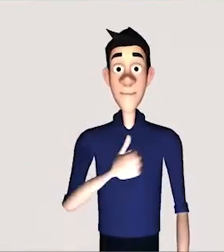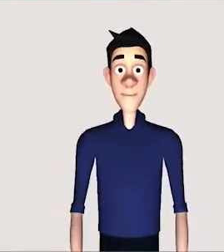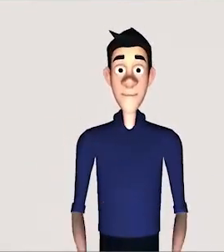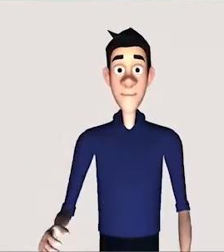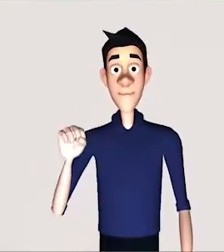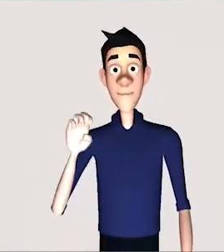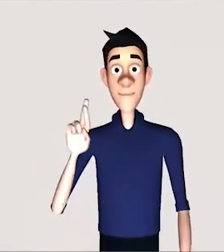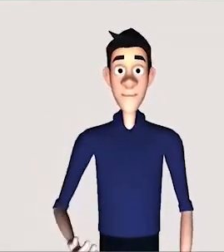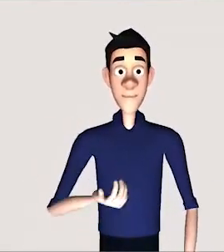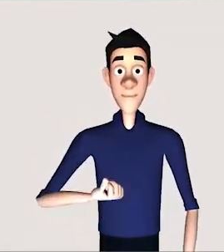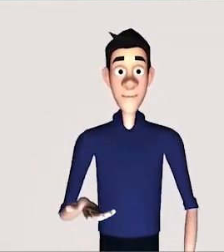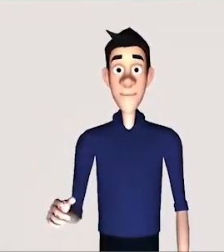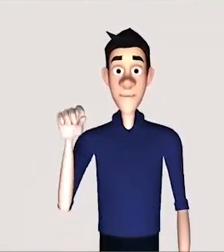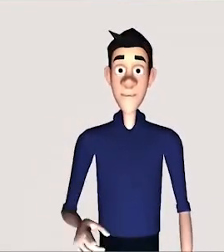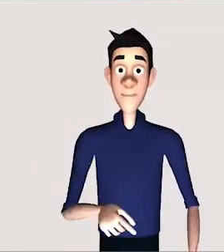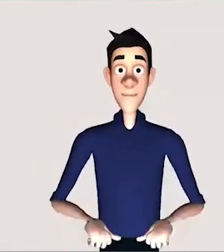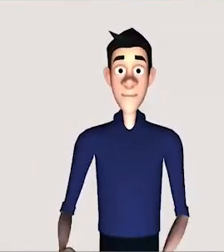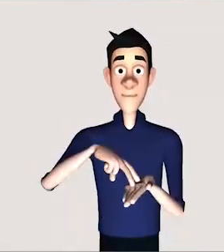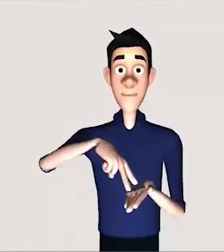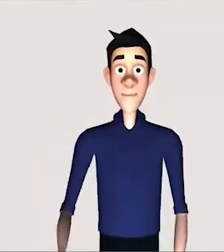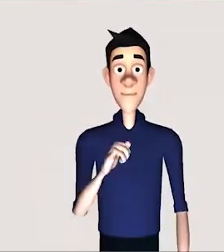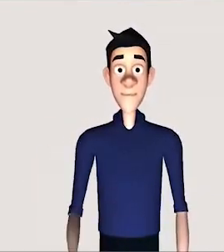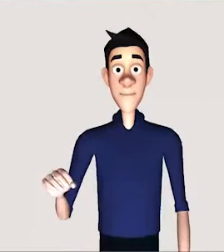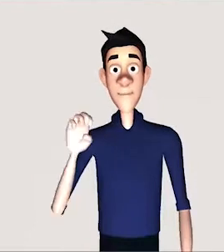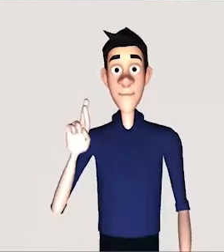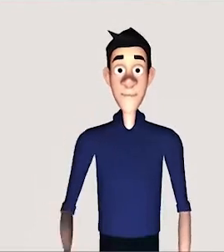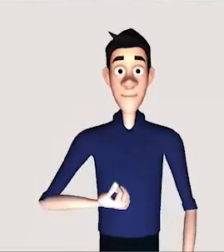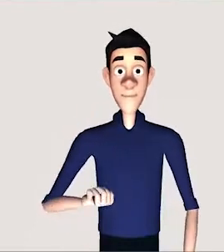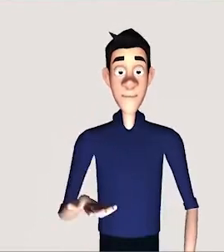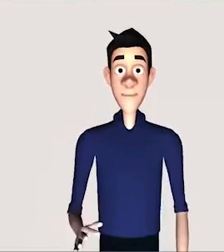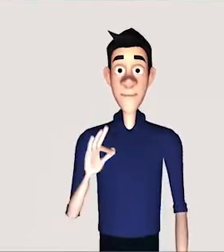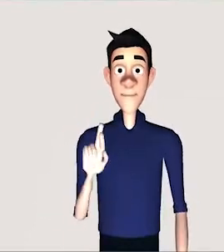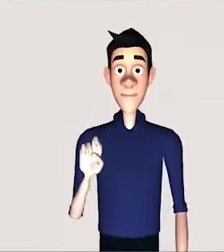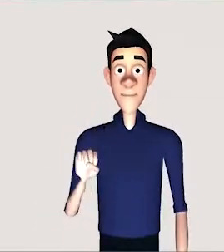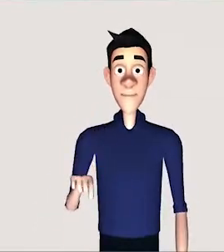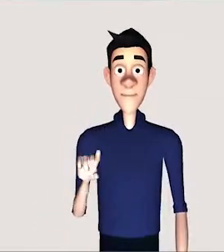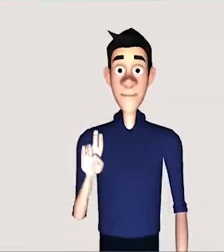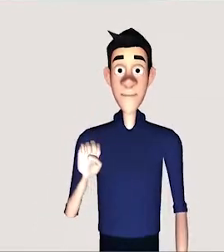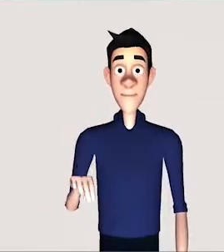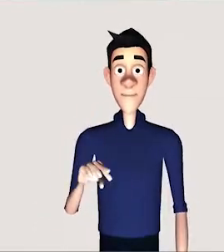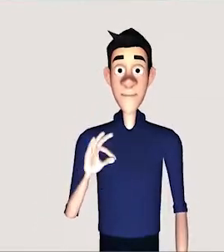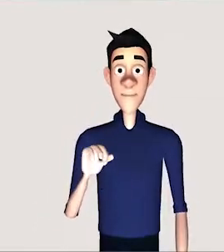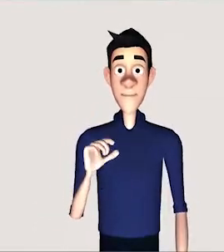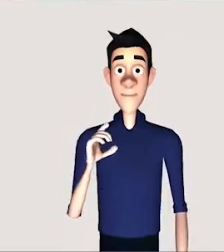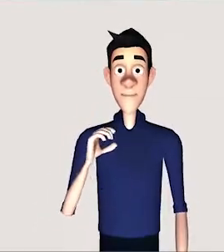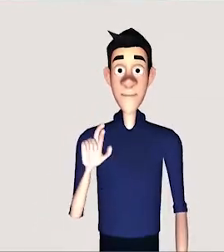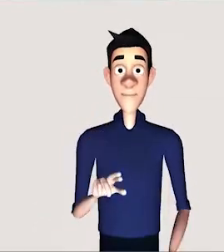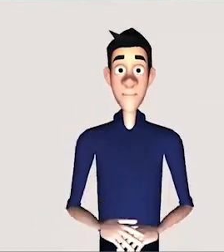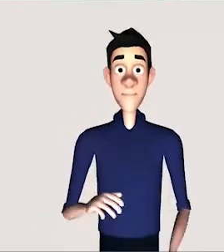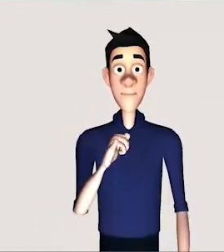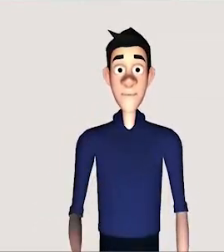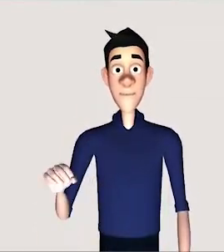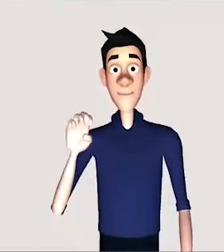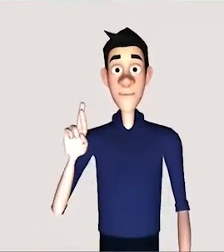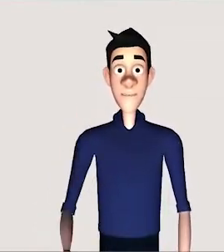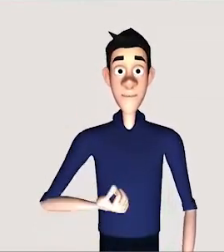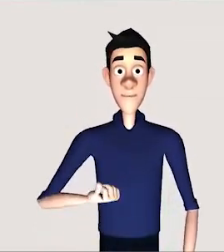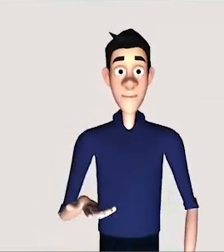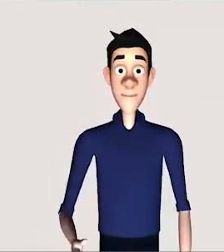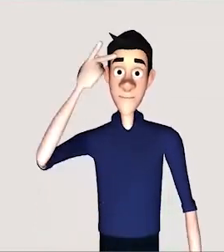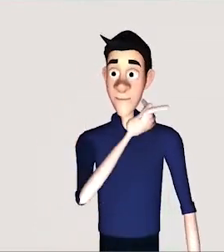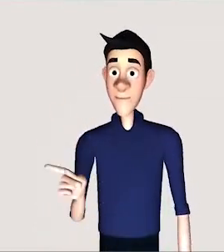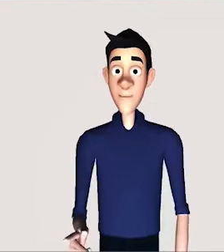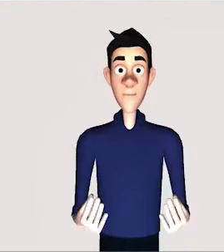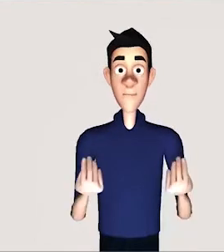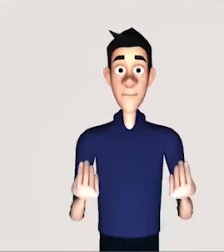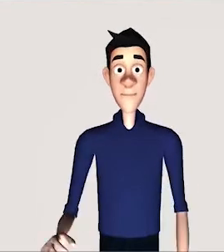duplicar esse número? Primeiro, eu tenho que garantir que aquelas pessoas que estão lá na lista de